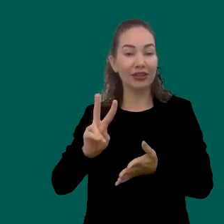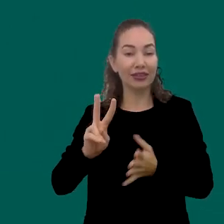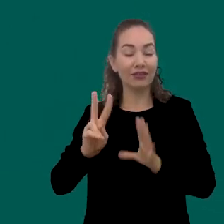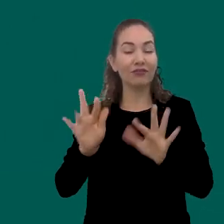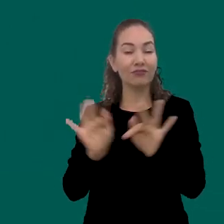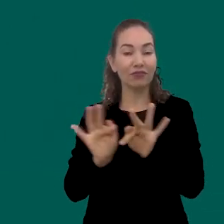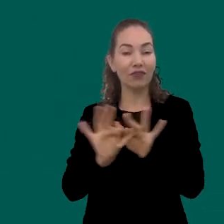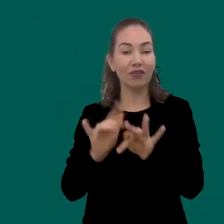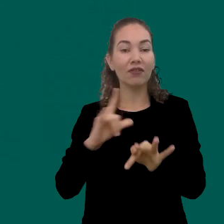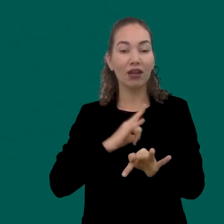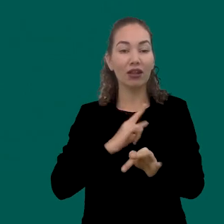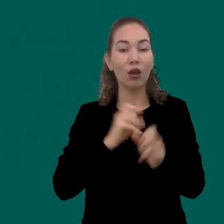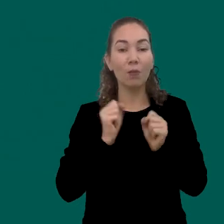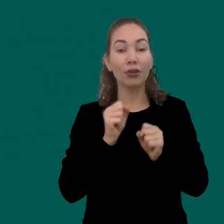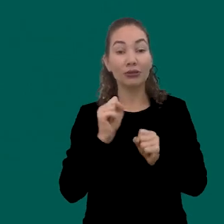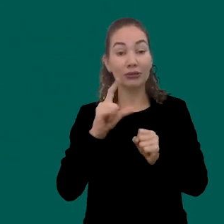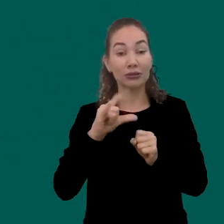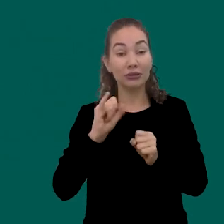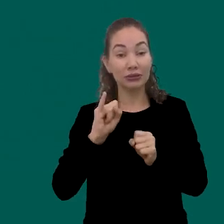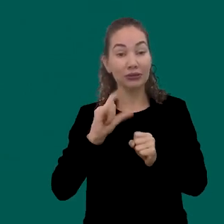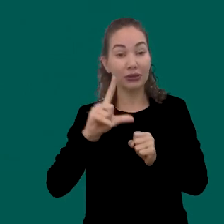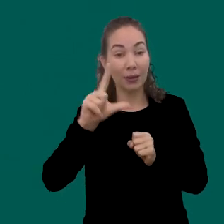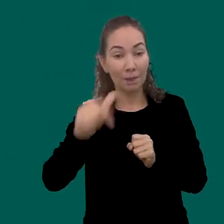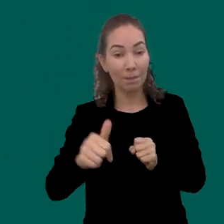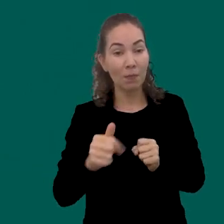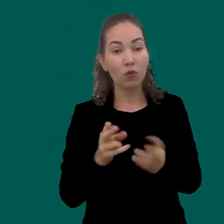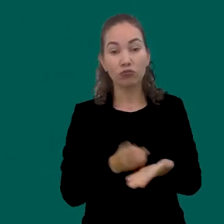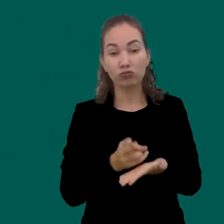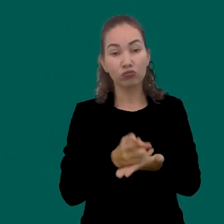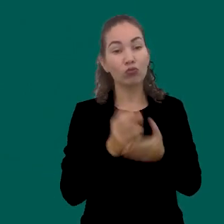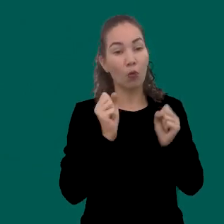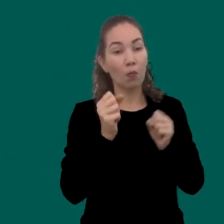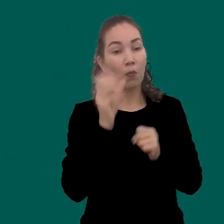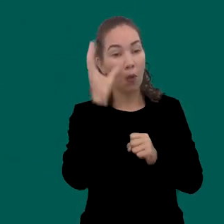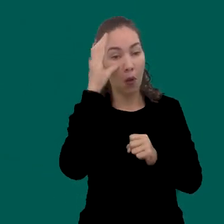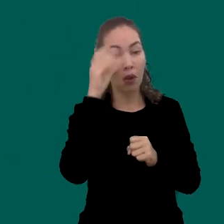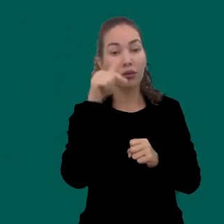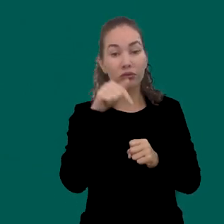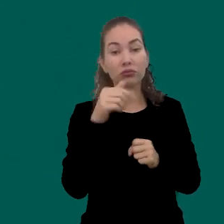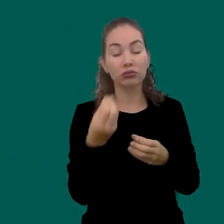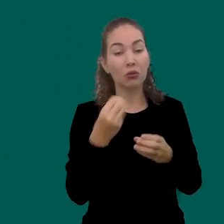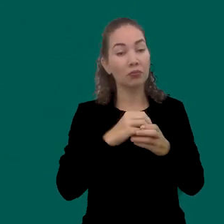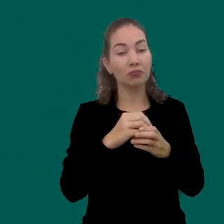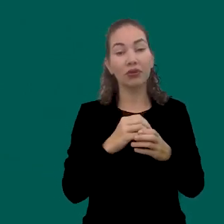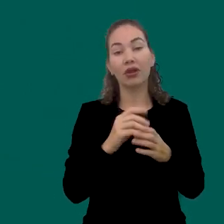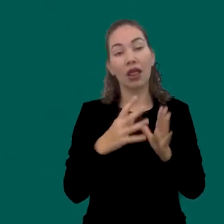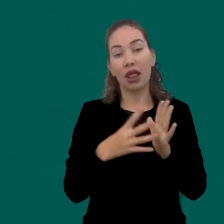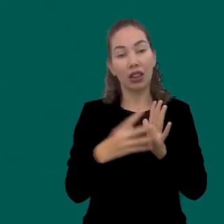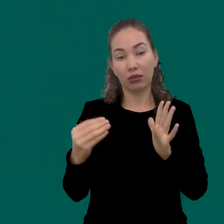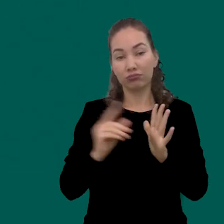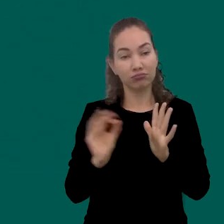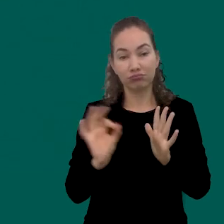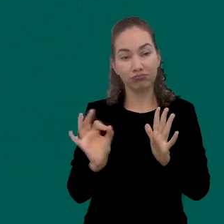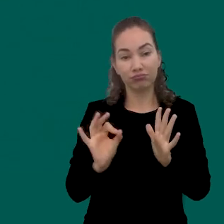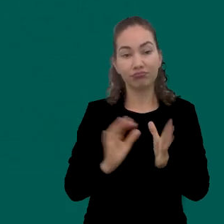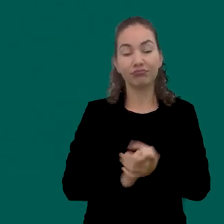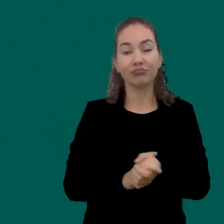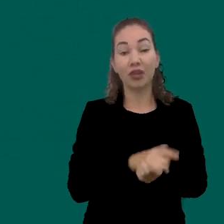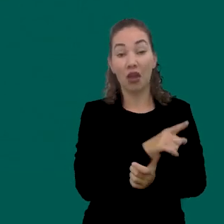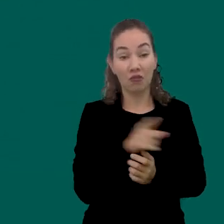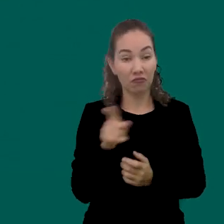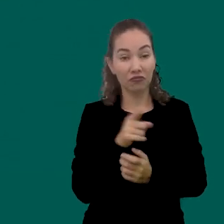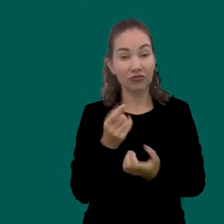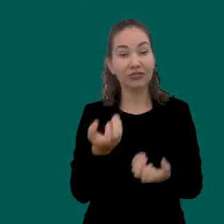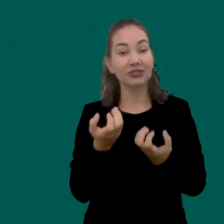então ela está disponível para acesso posterior permanentemente, ela não é retirada do ar. Galera que